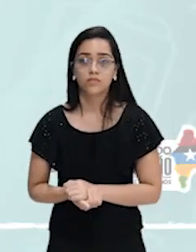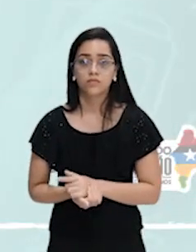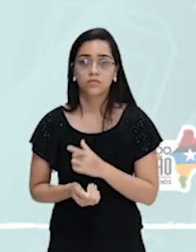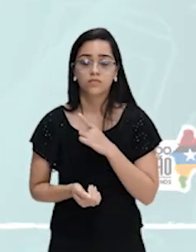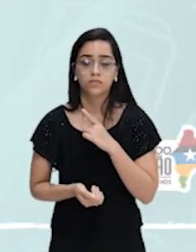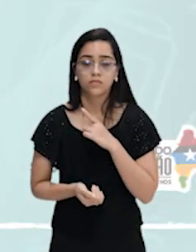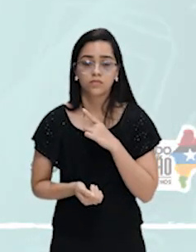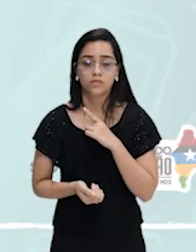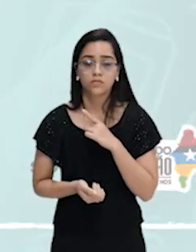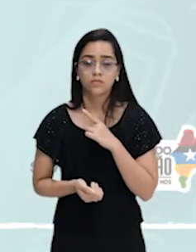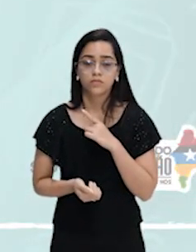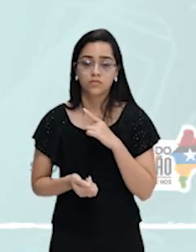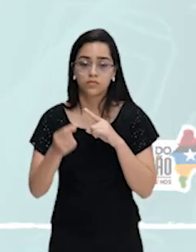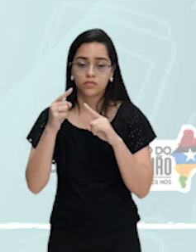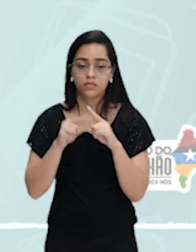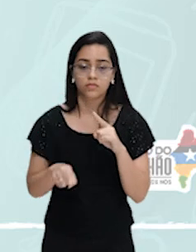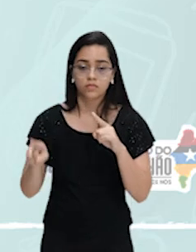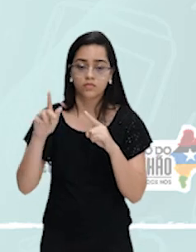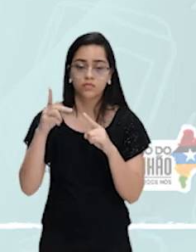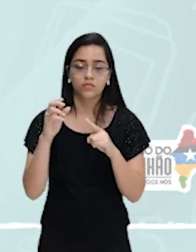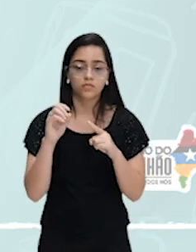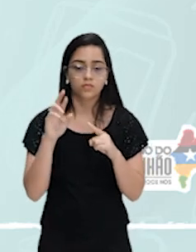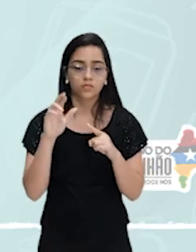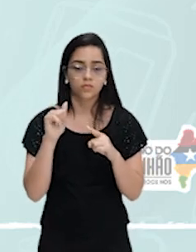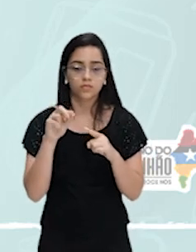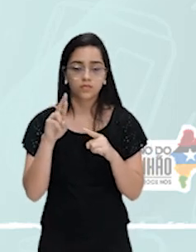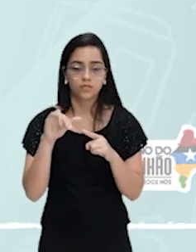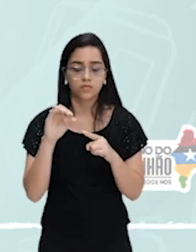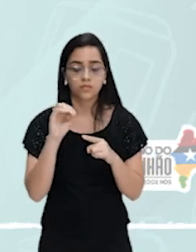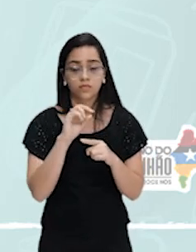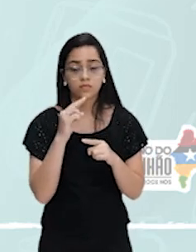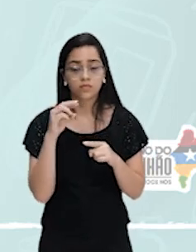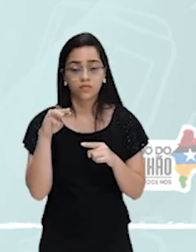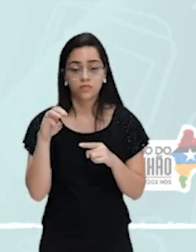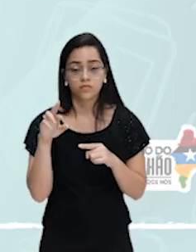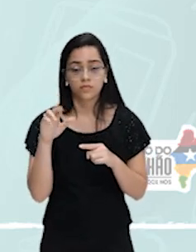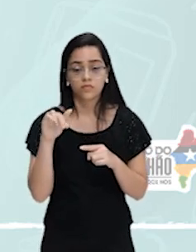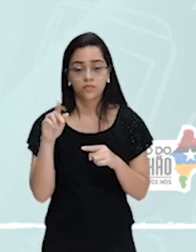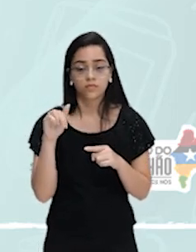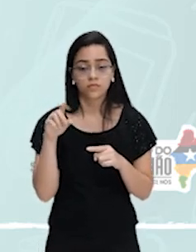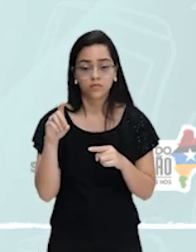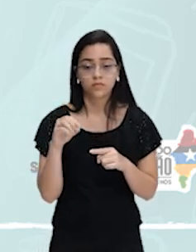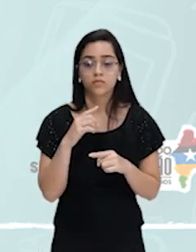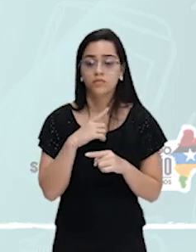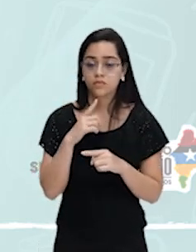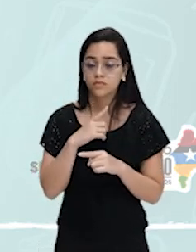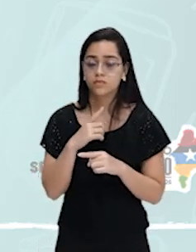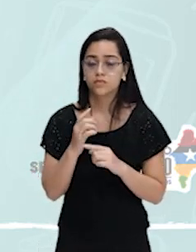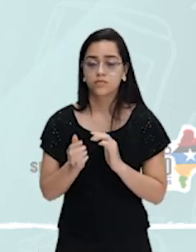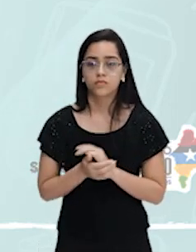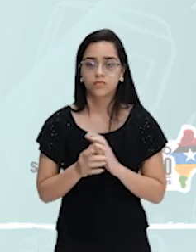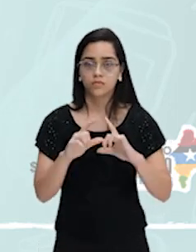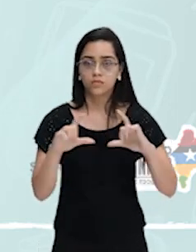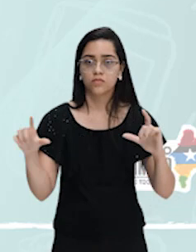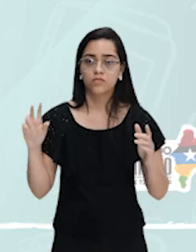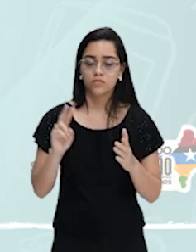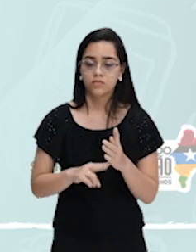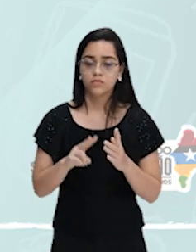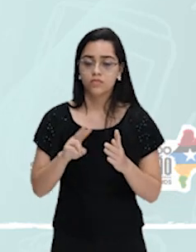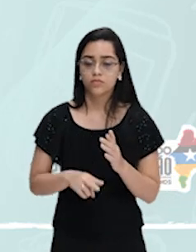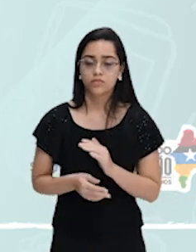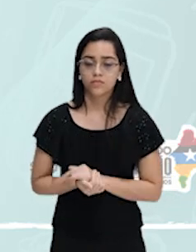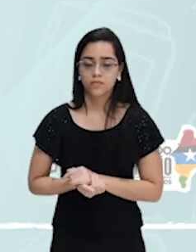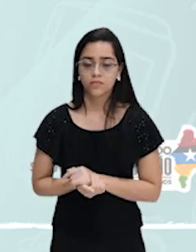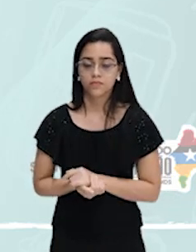círculo horário ou meridiano. Qualquer círculo máximo da esfera celeste que contém os dois polos celestes é